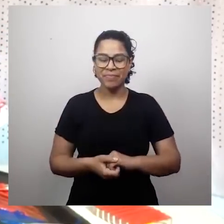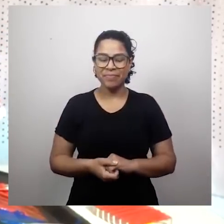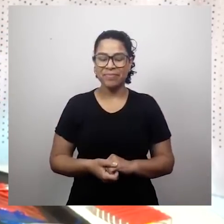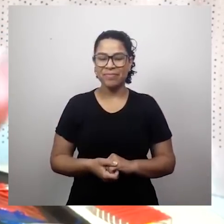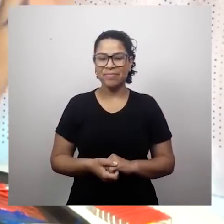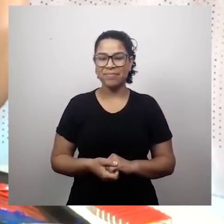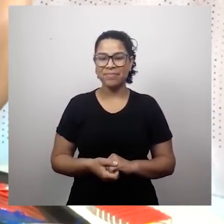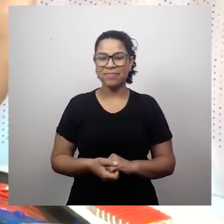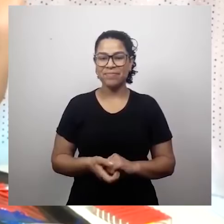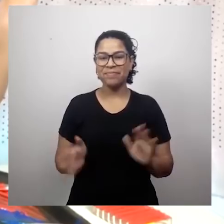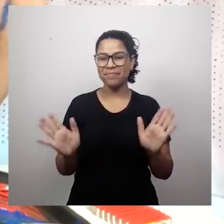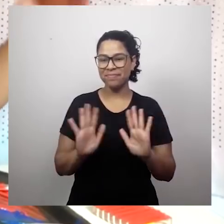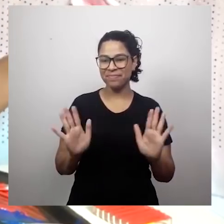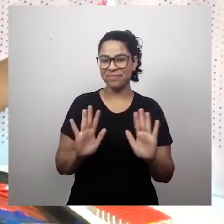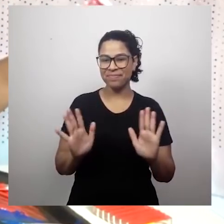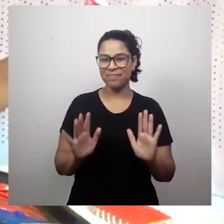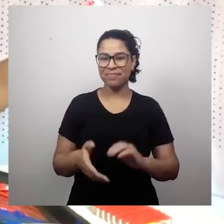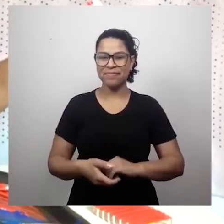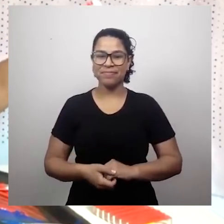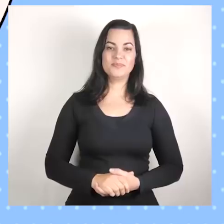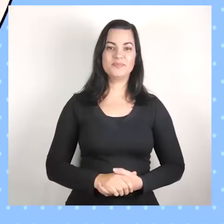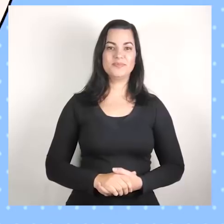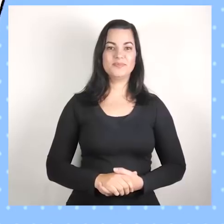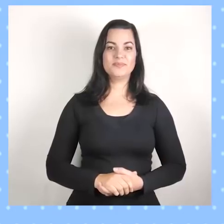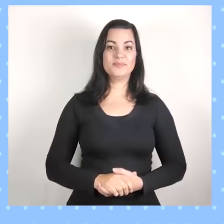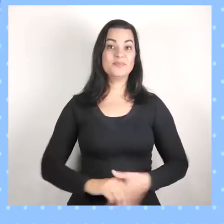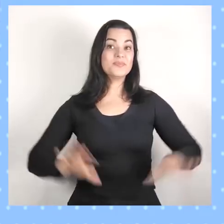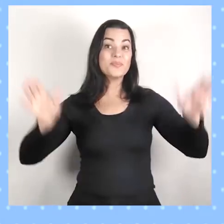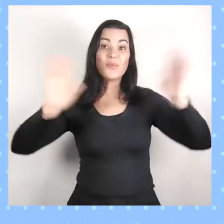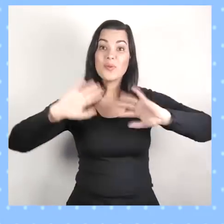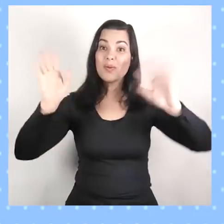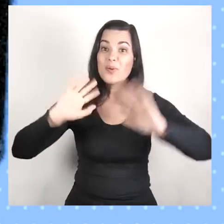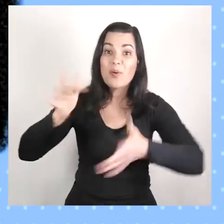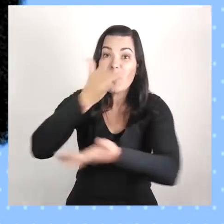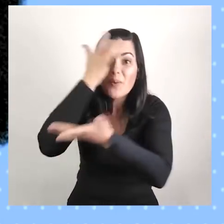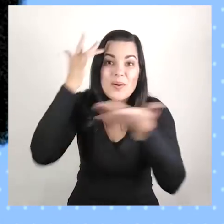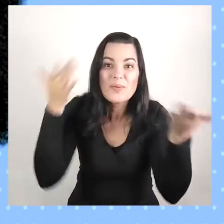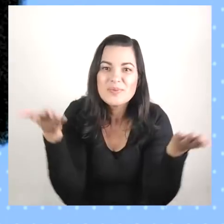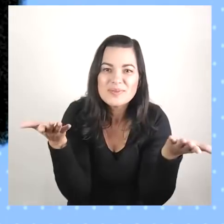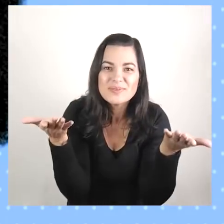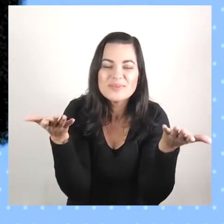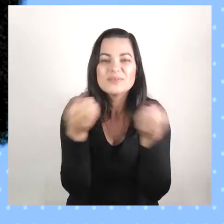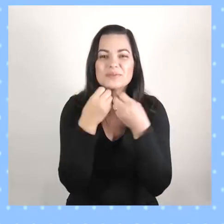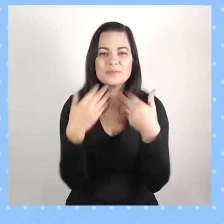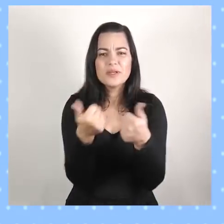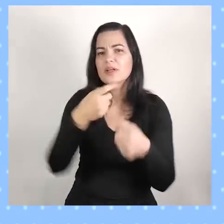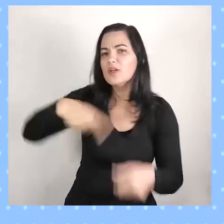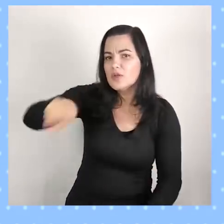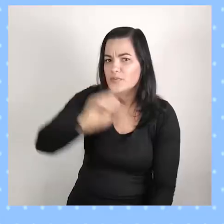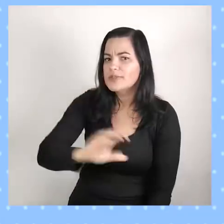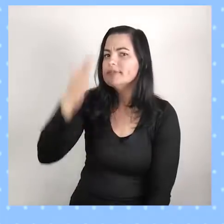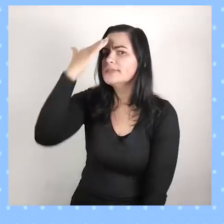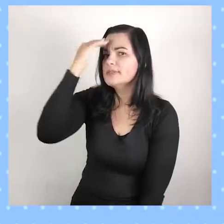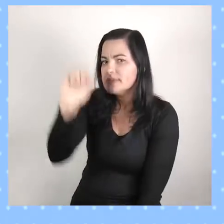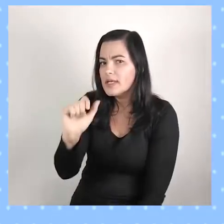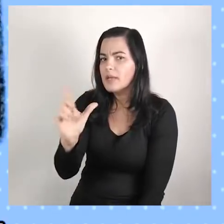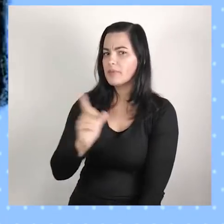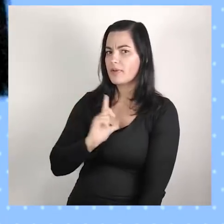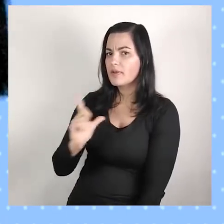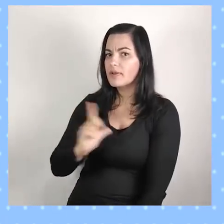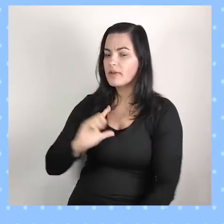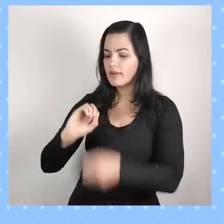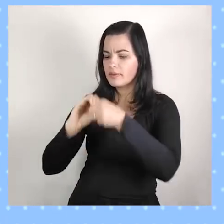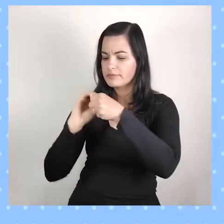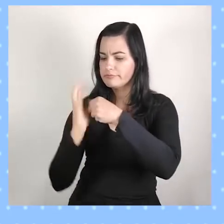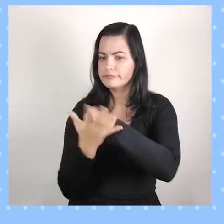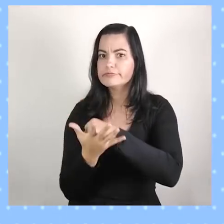carimbar. Até a próxima! Oi, pessoal! Vocês já conhecem a existência do coronavírus,